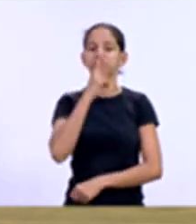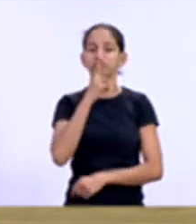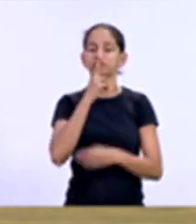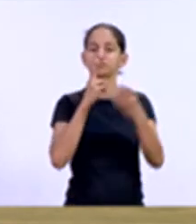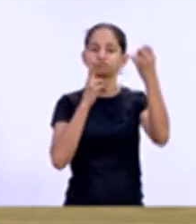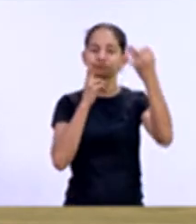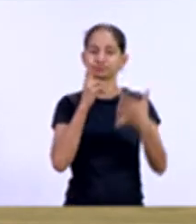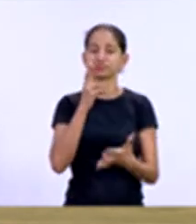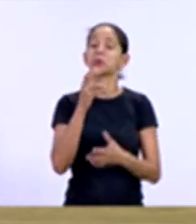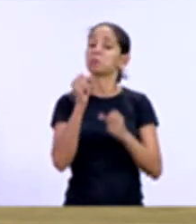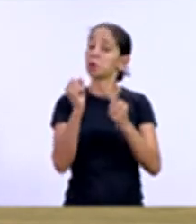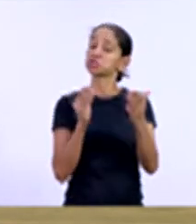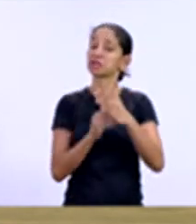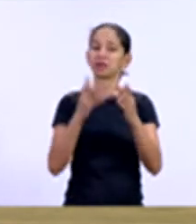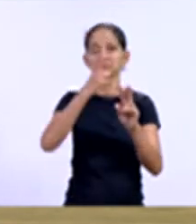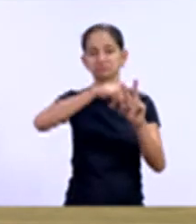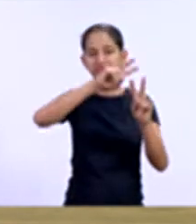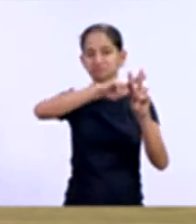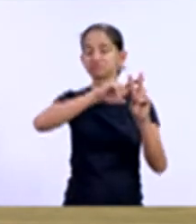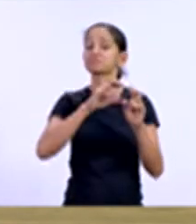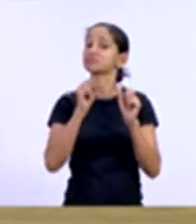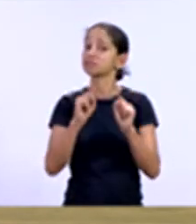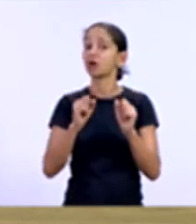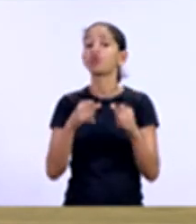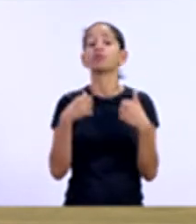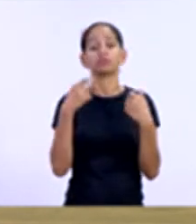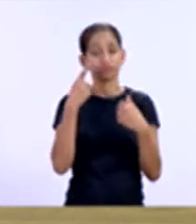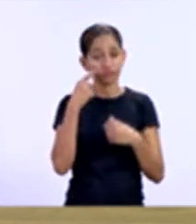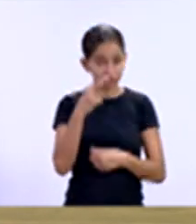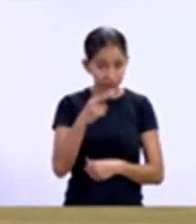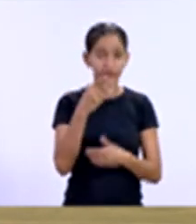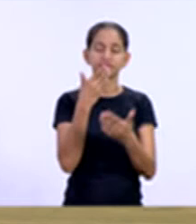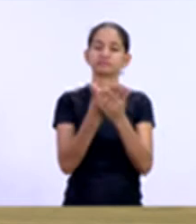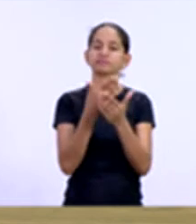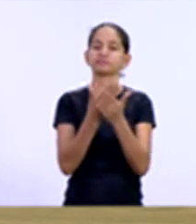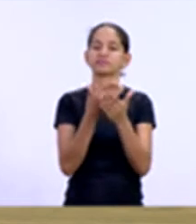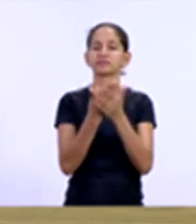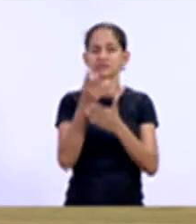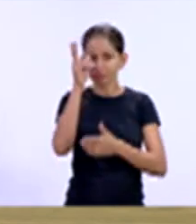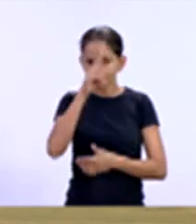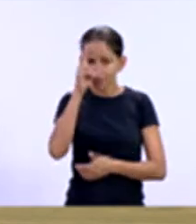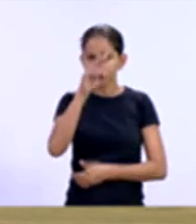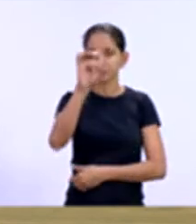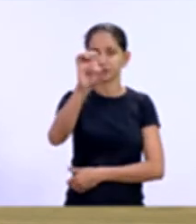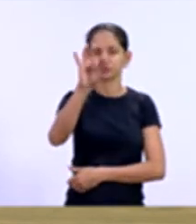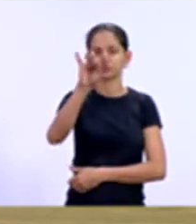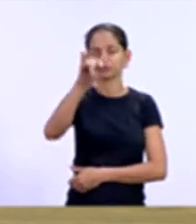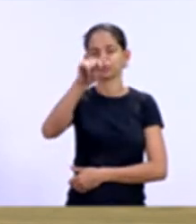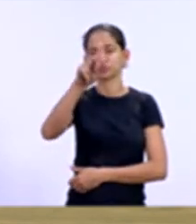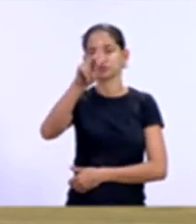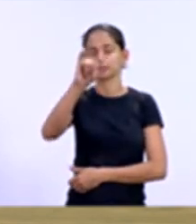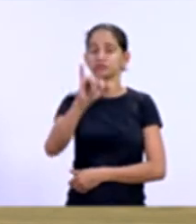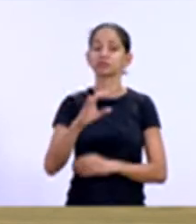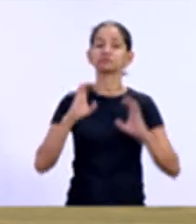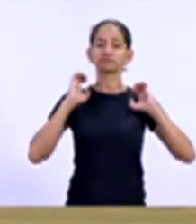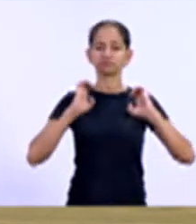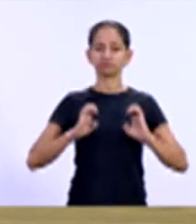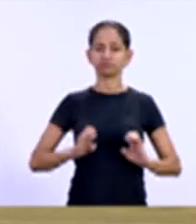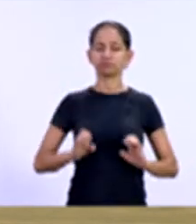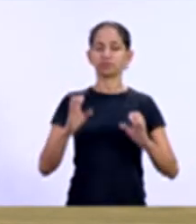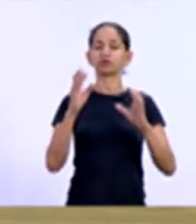gente a gente estuda, né, as netiquetas, né, que são essas regras para a gente